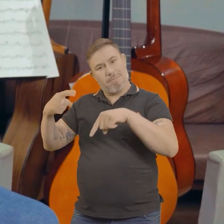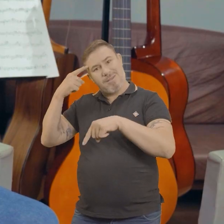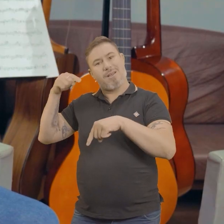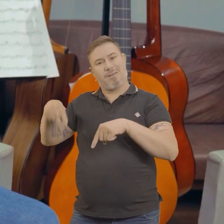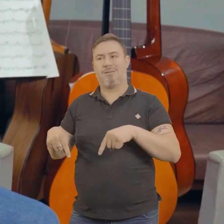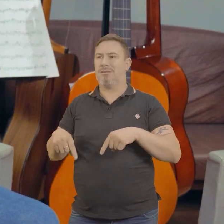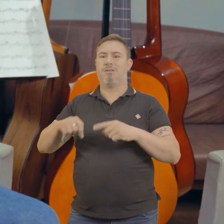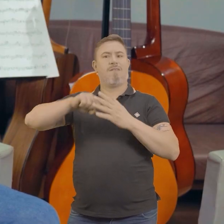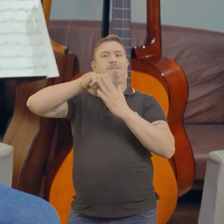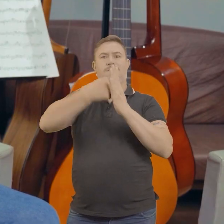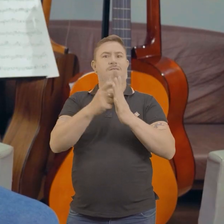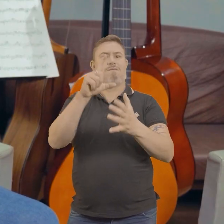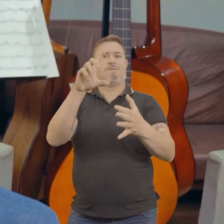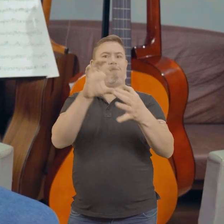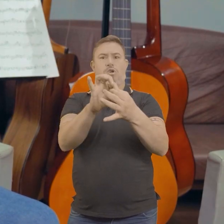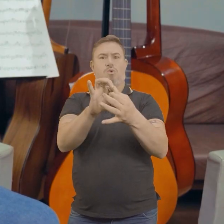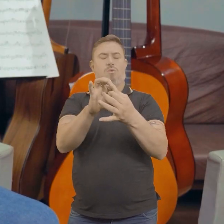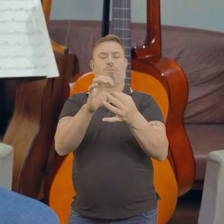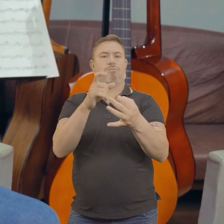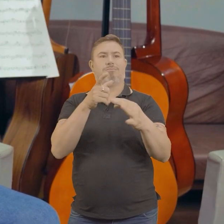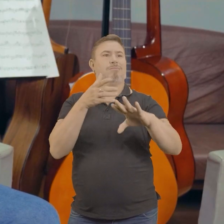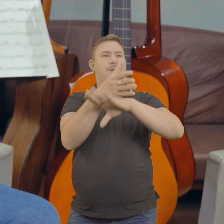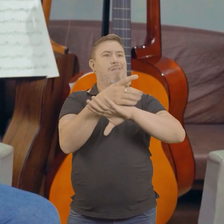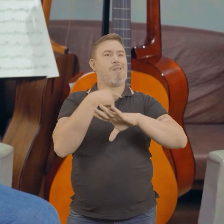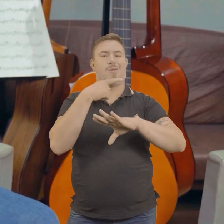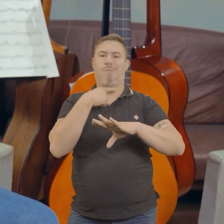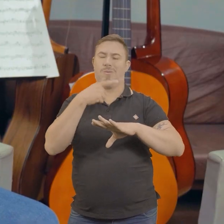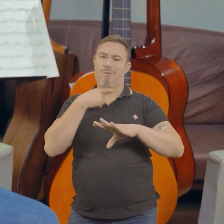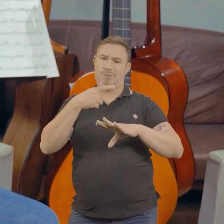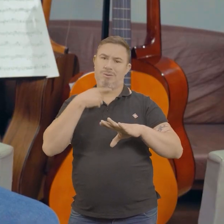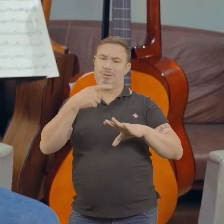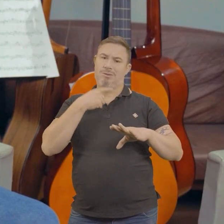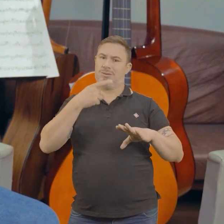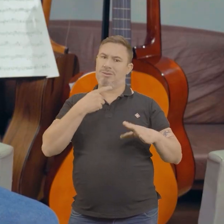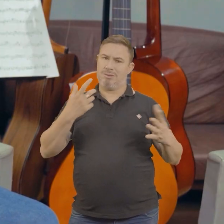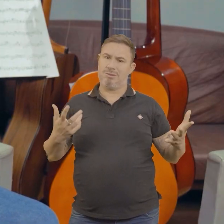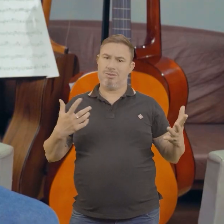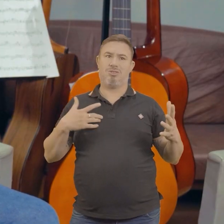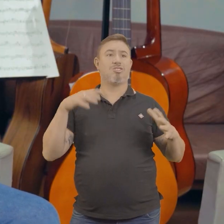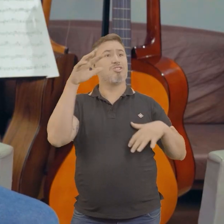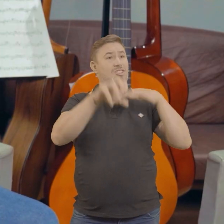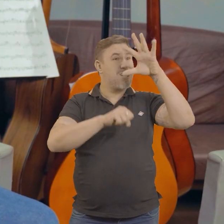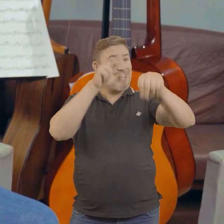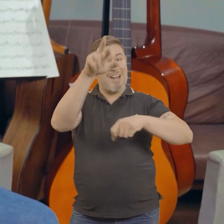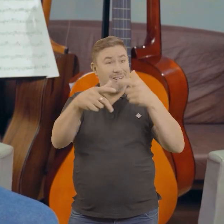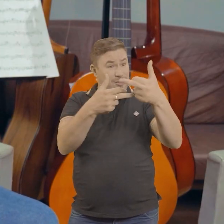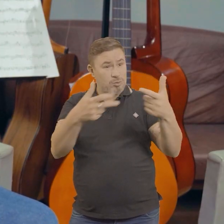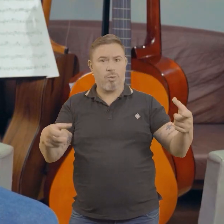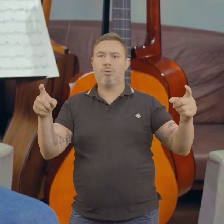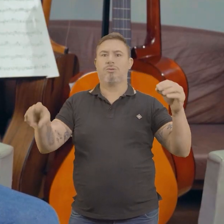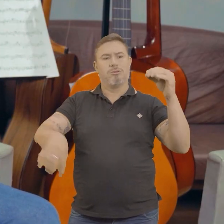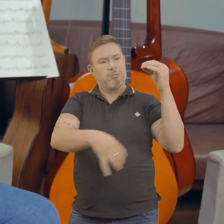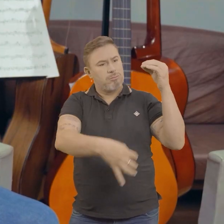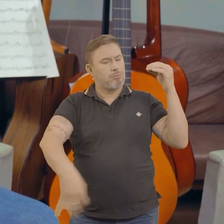o cadeado, um determinado dia, a gente foi impedido. A gente, inclusive, foi impedido de tirar os nossos equipamentos, os nossos instrumentos,